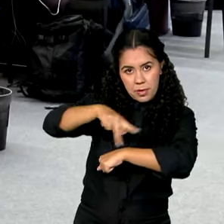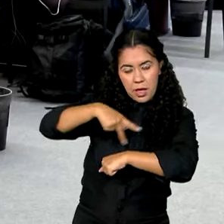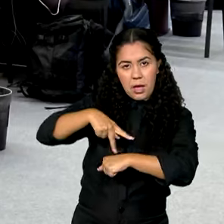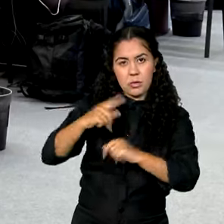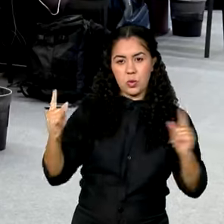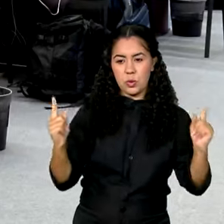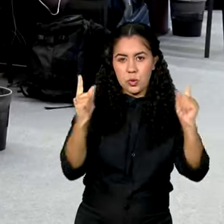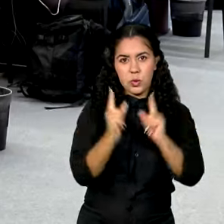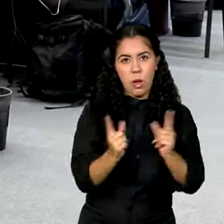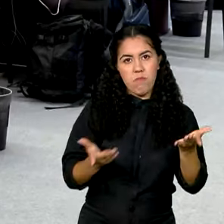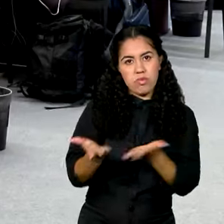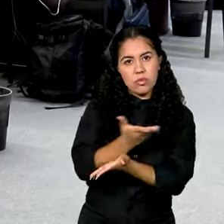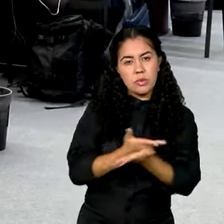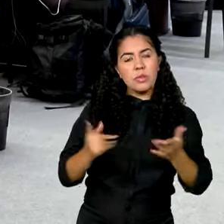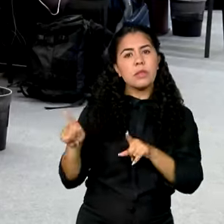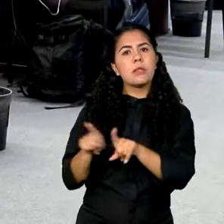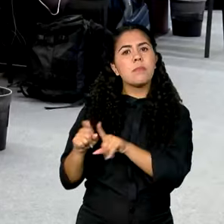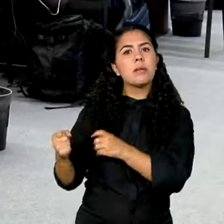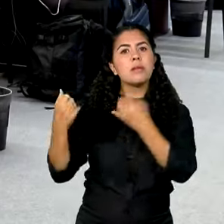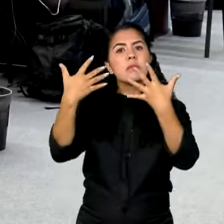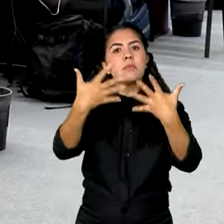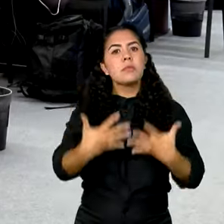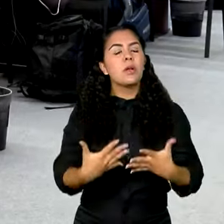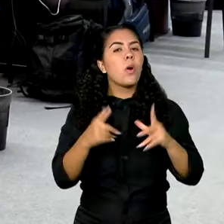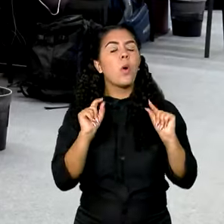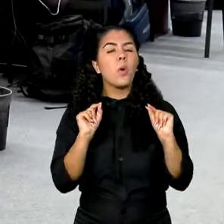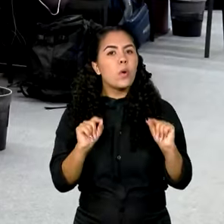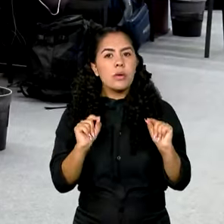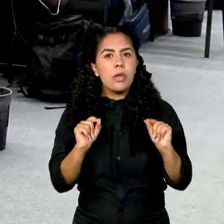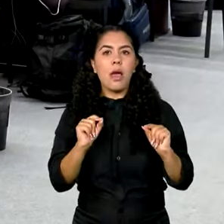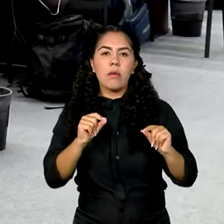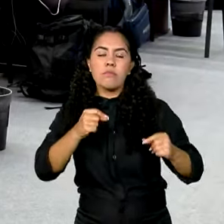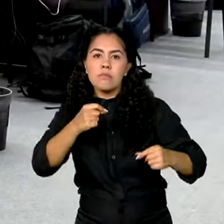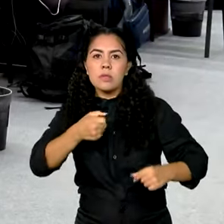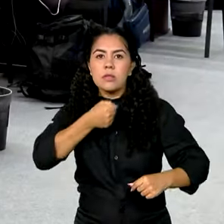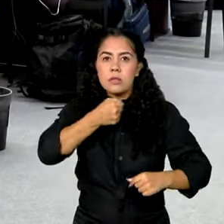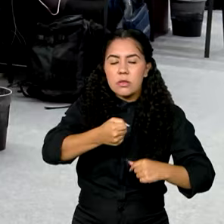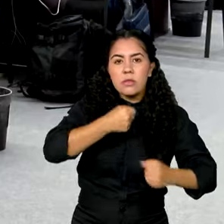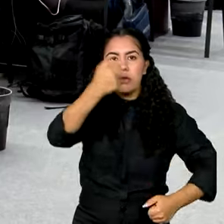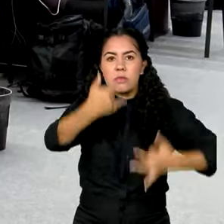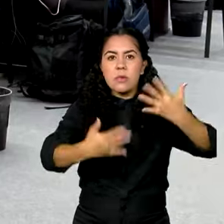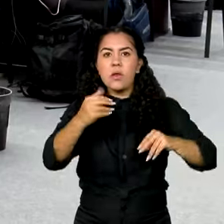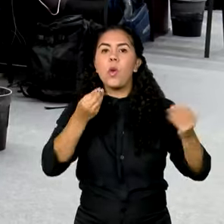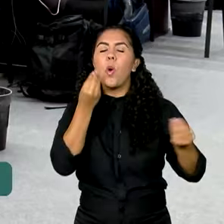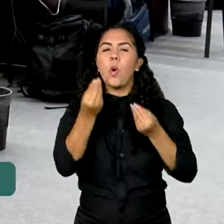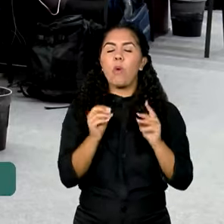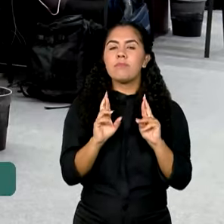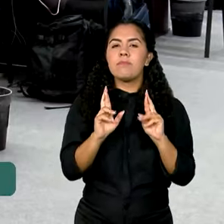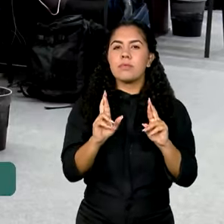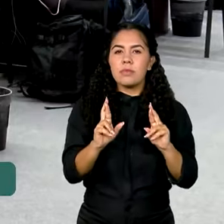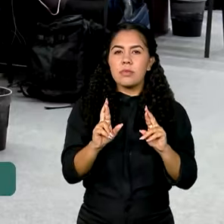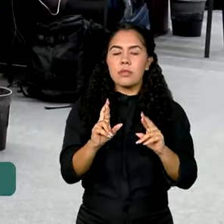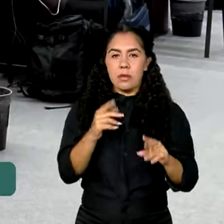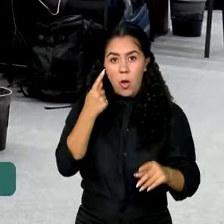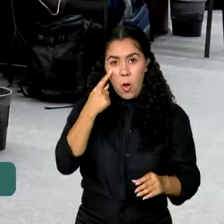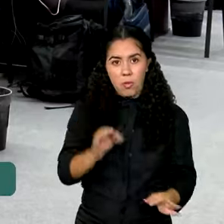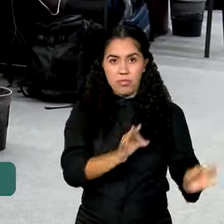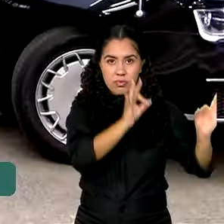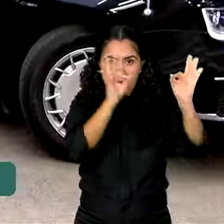ministro chegou, ele falou com a imprensa sobre a expectativa do encontro de líderes. Acompanhe aí na